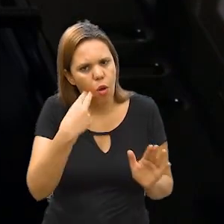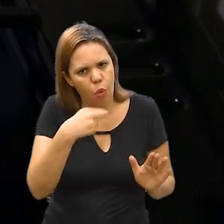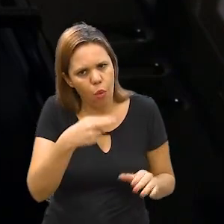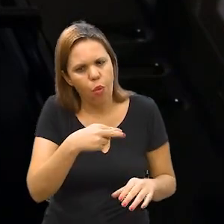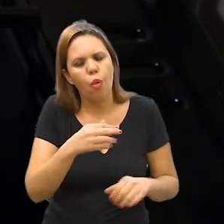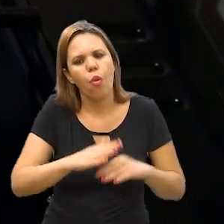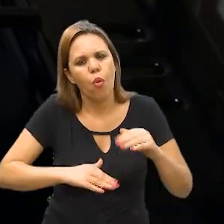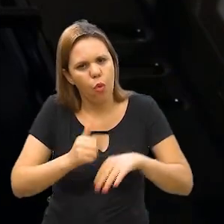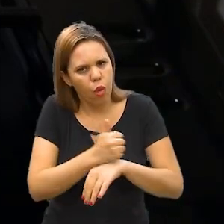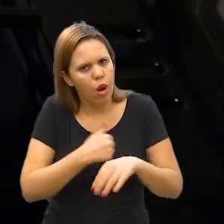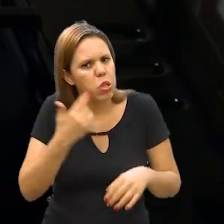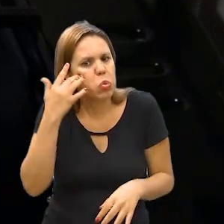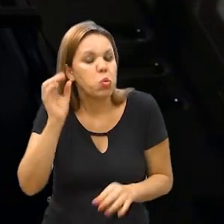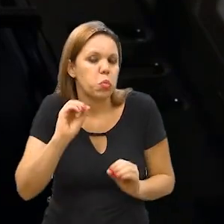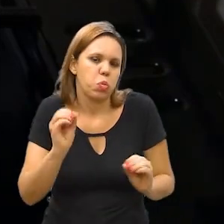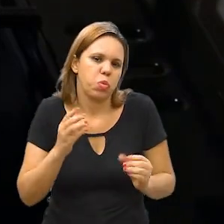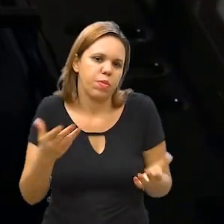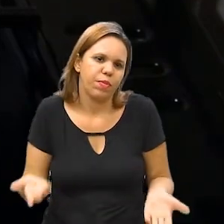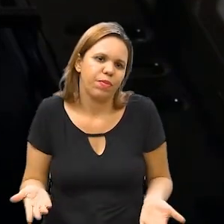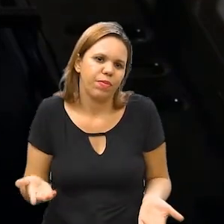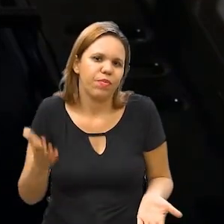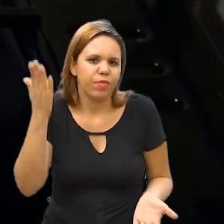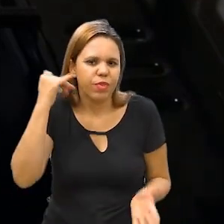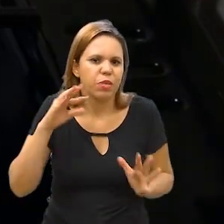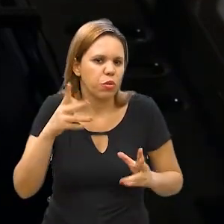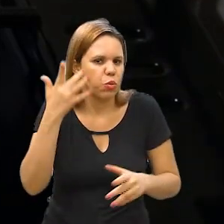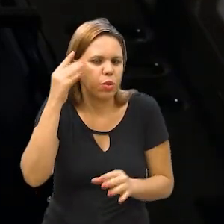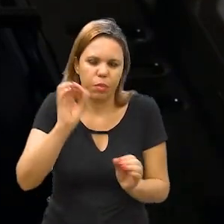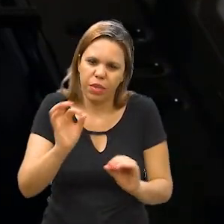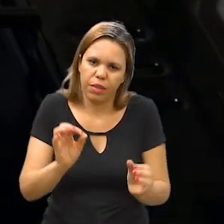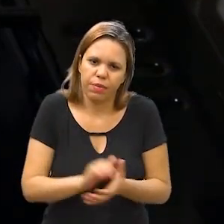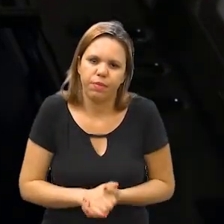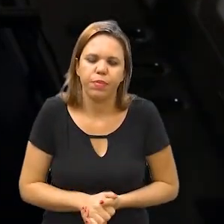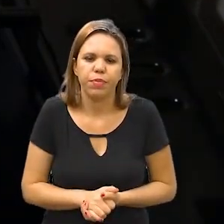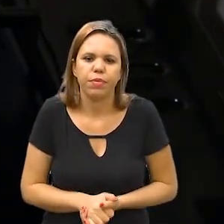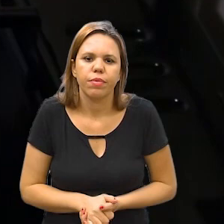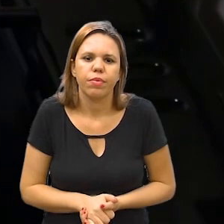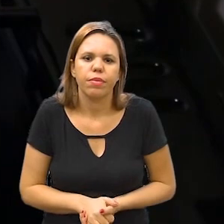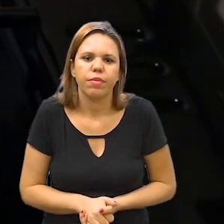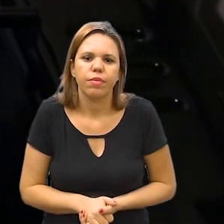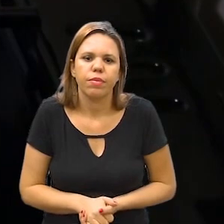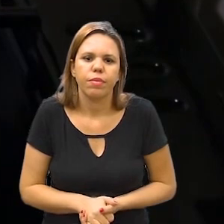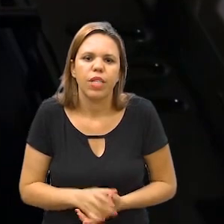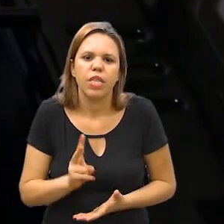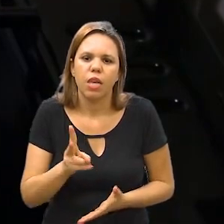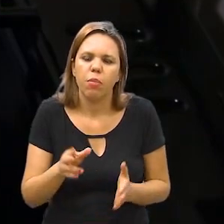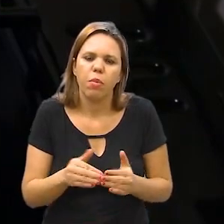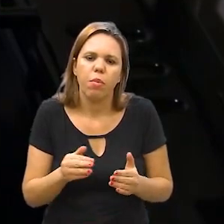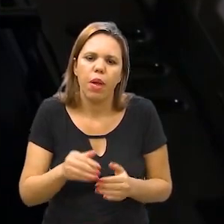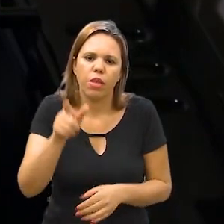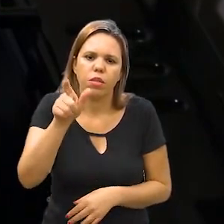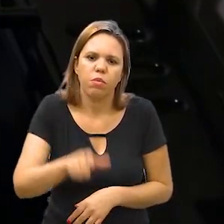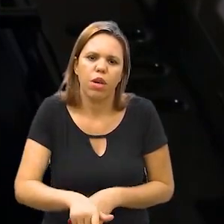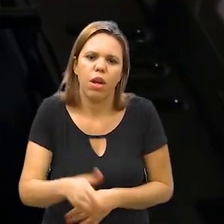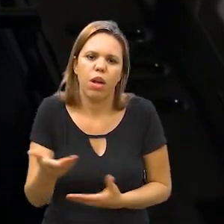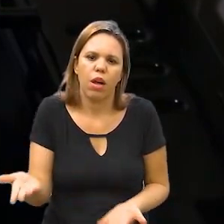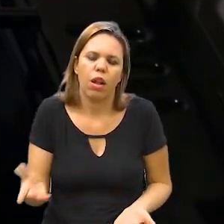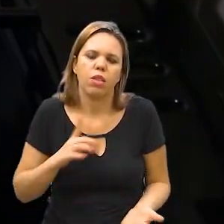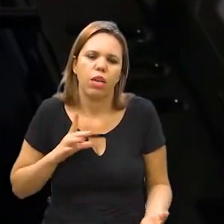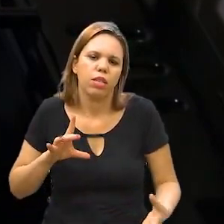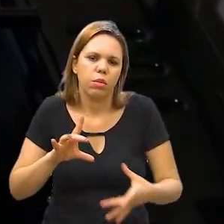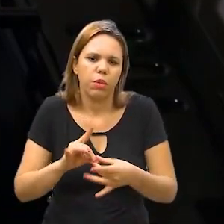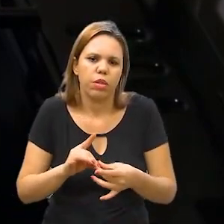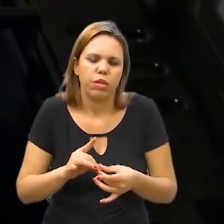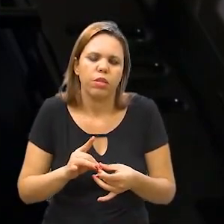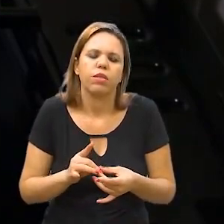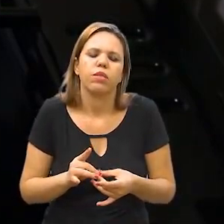porque a gente não sabe nada, né? Quem sabe tudo não sabe nada. Então, eu sempre peço um auxílio para ela e tenho essa parceria